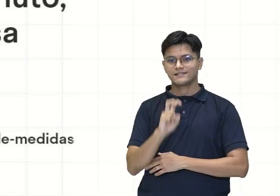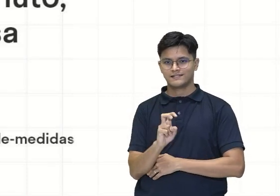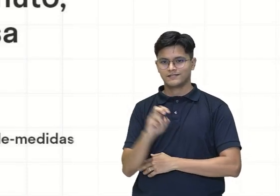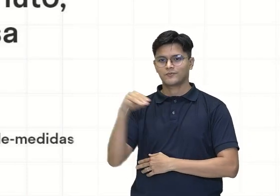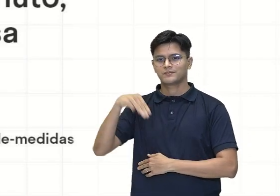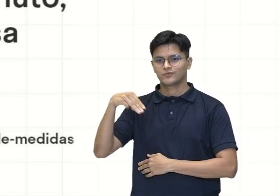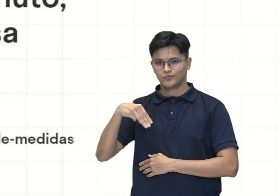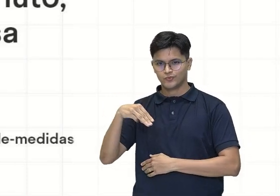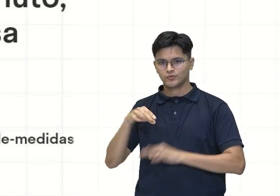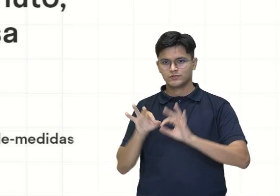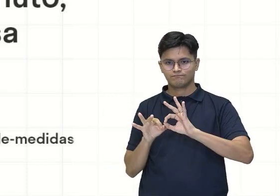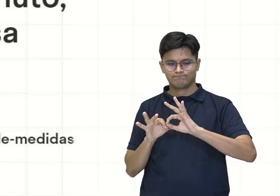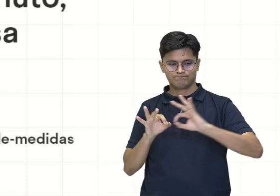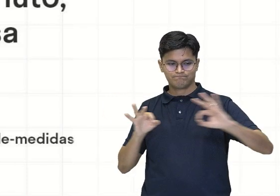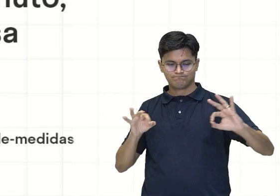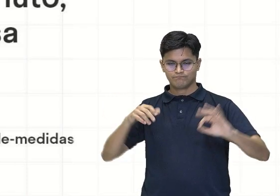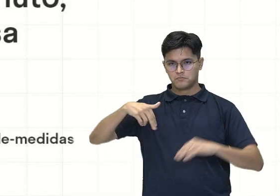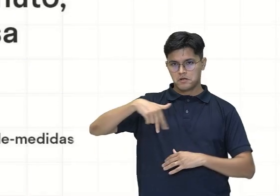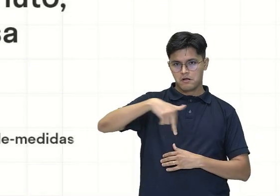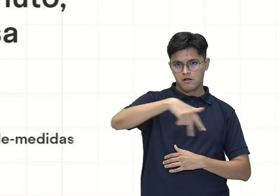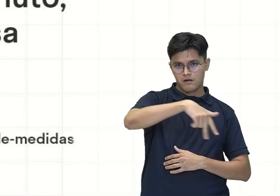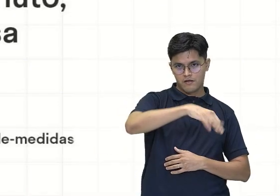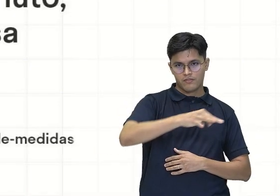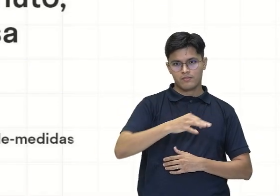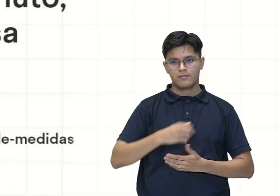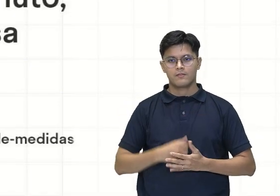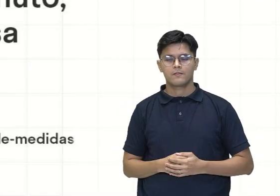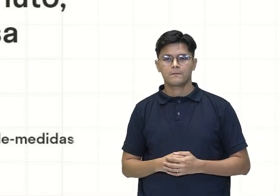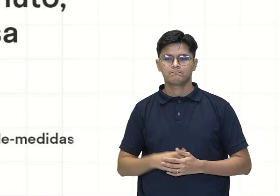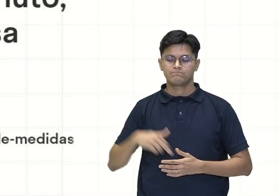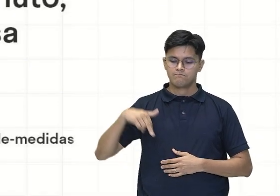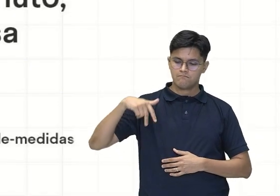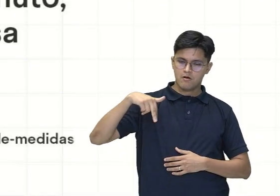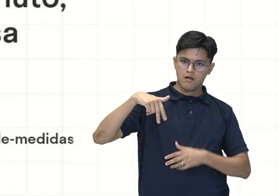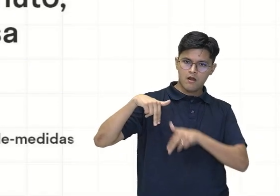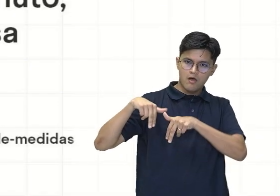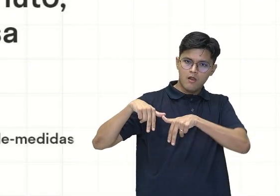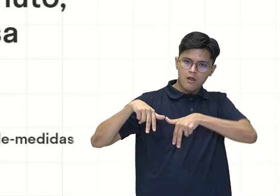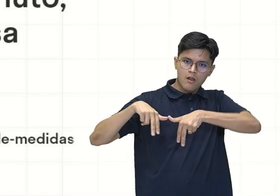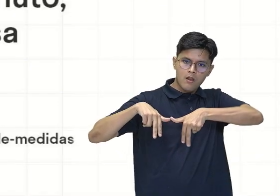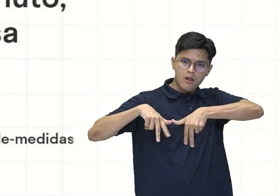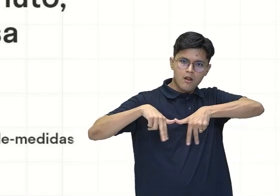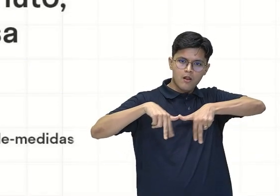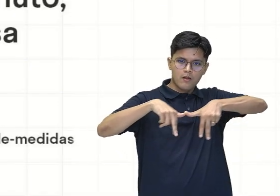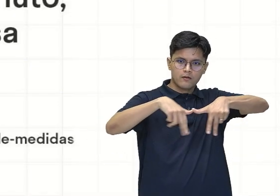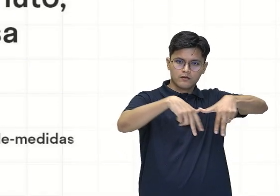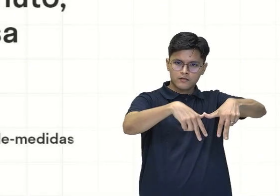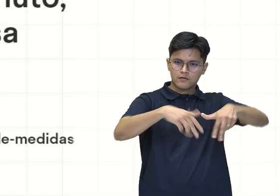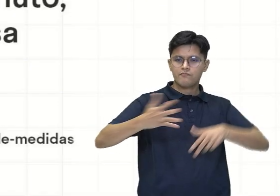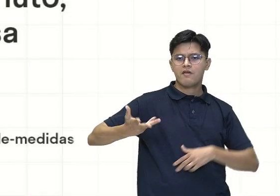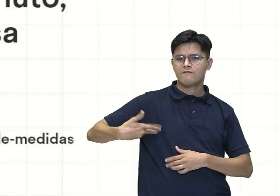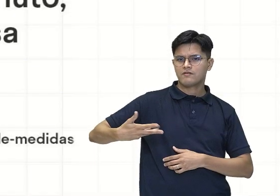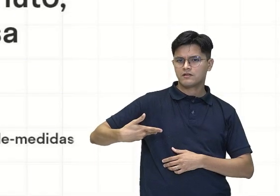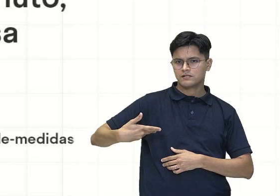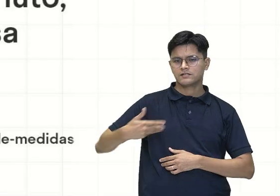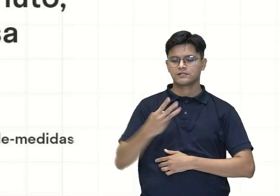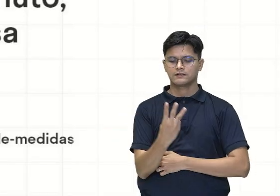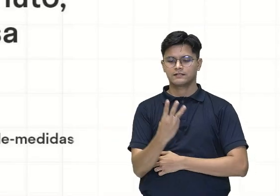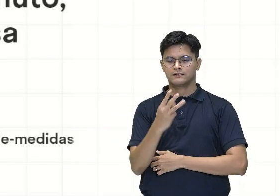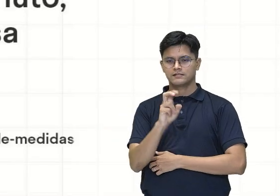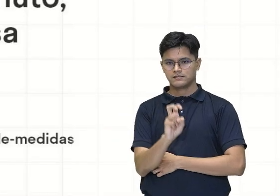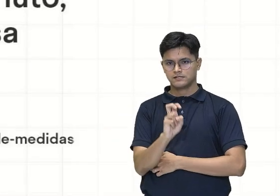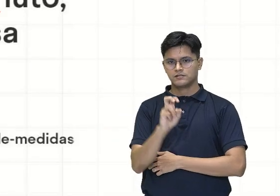25 minutos, andando a uma velocidade média de 35 metros por